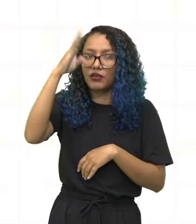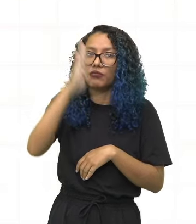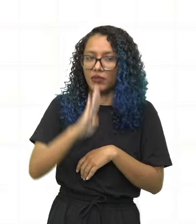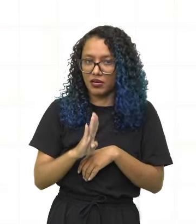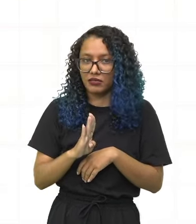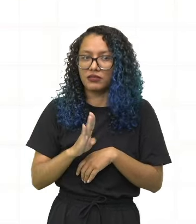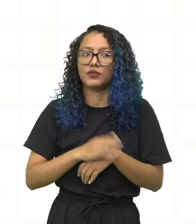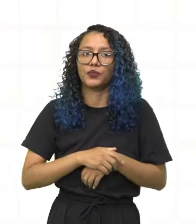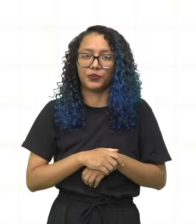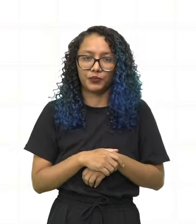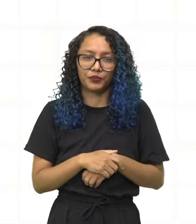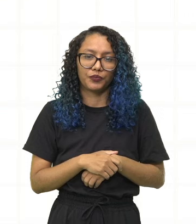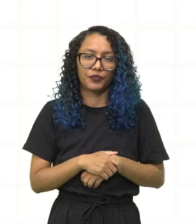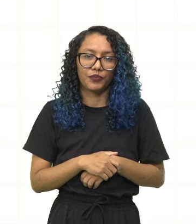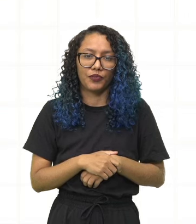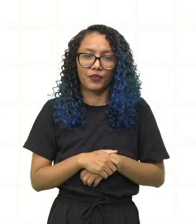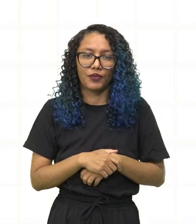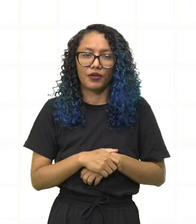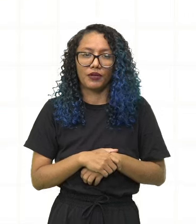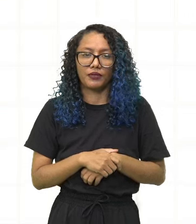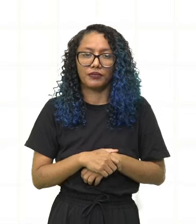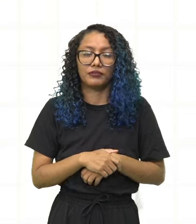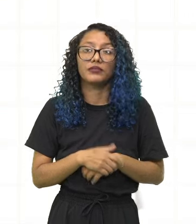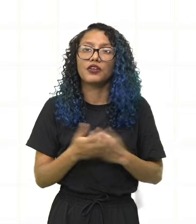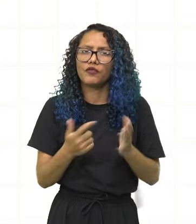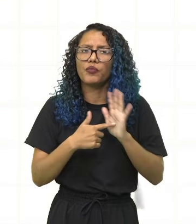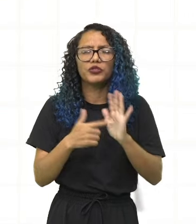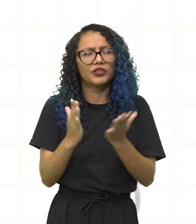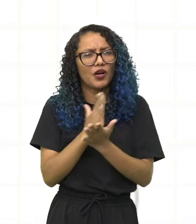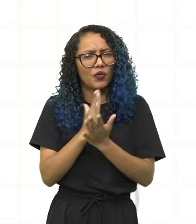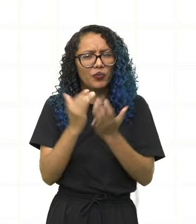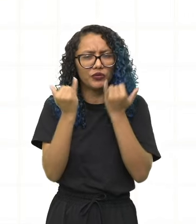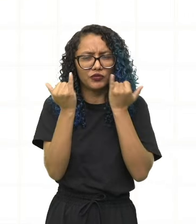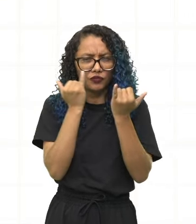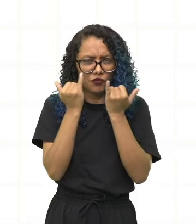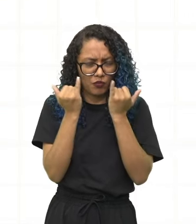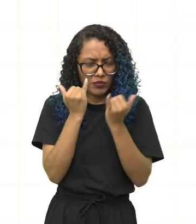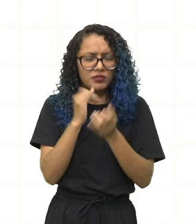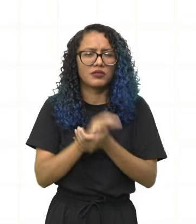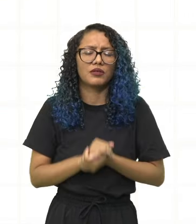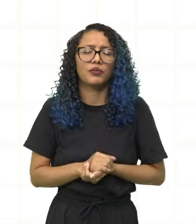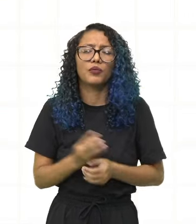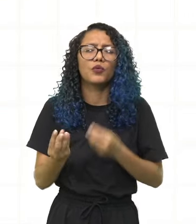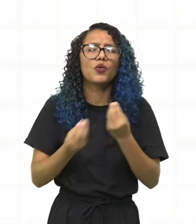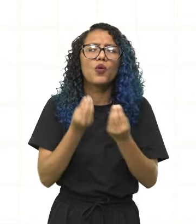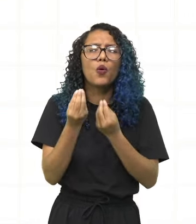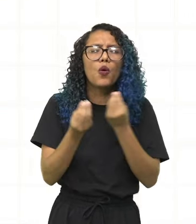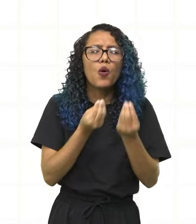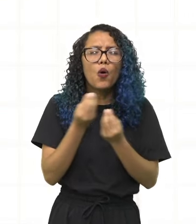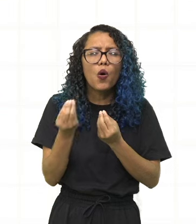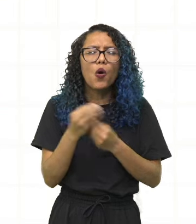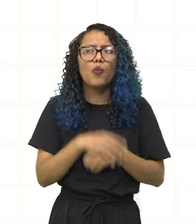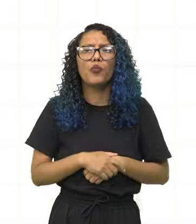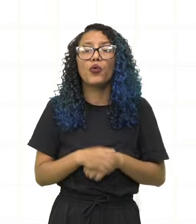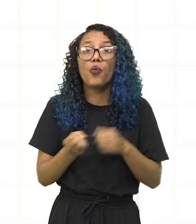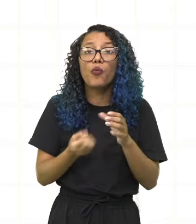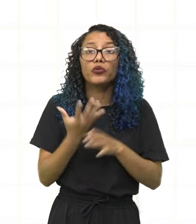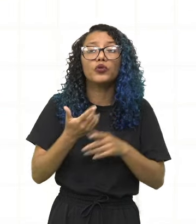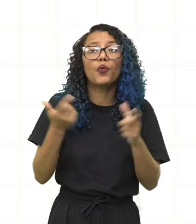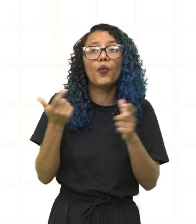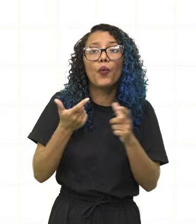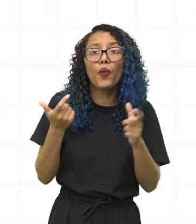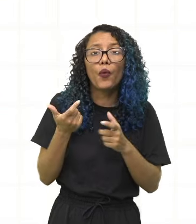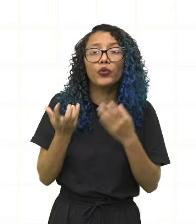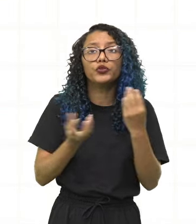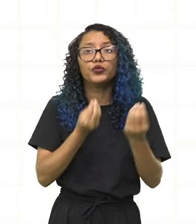e a gente vai relembrar aí alguns dados, né? Com relação de onde é que vem, né? Cada uma dessas fontes de energia,